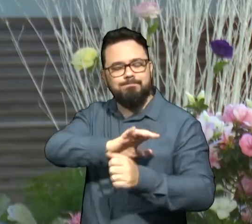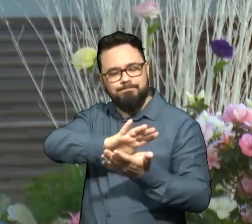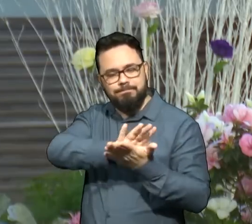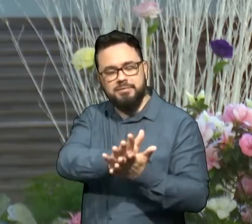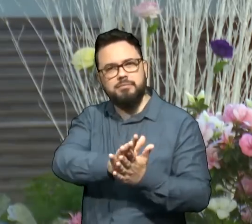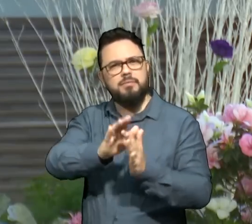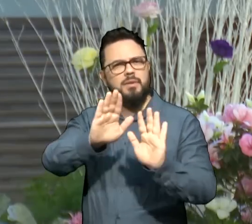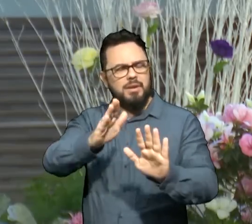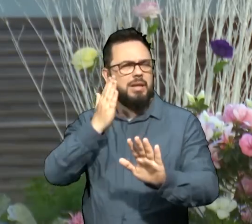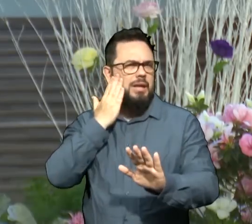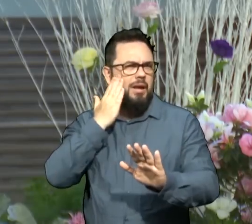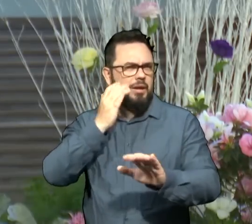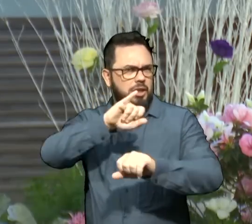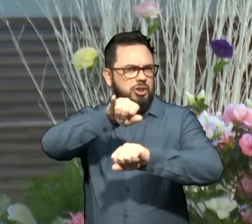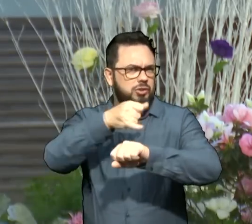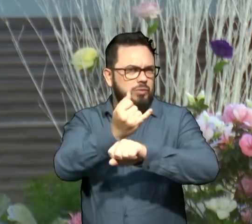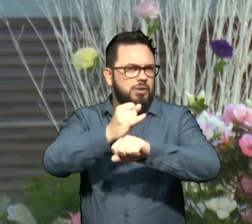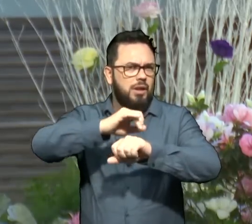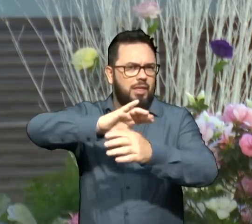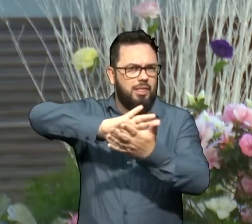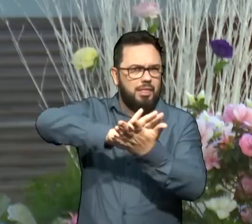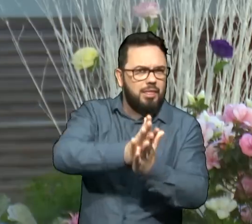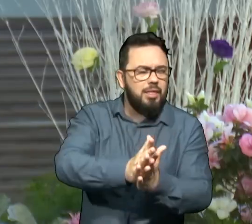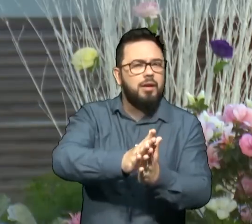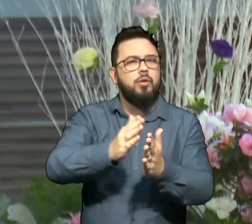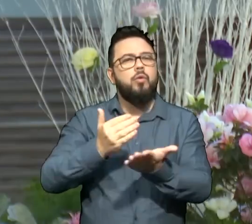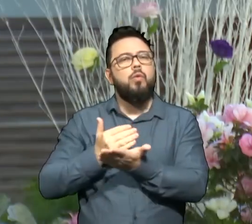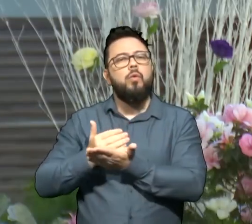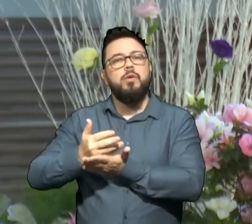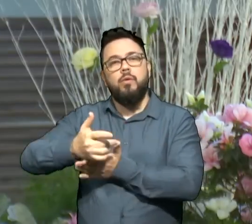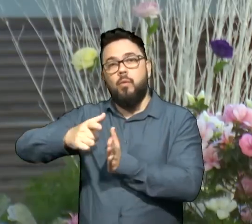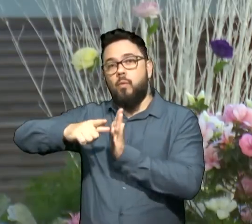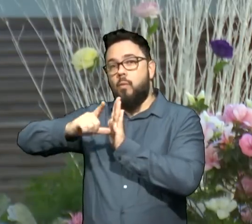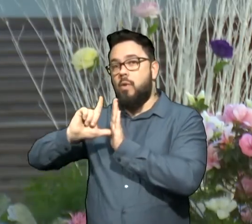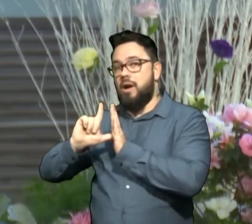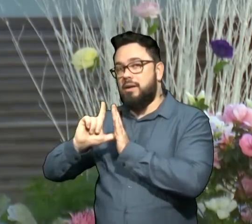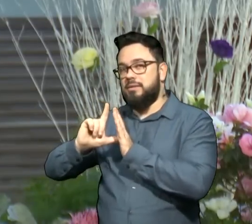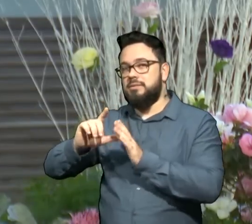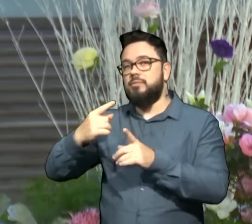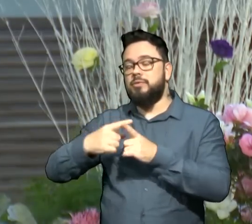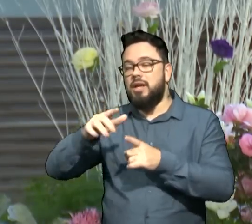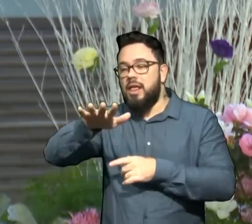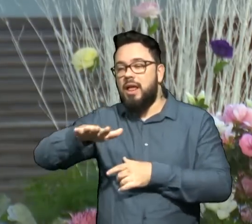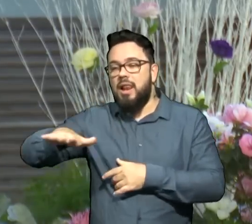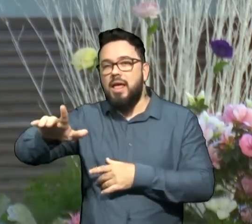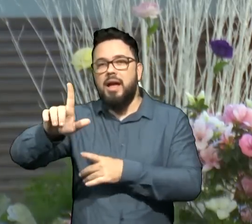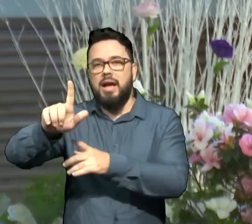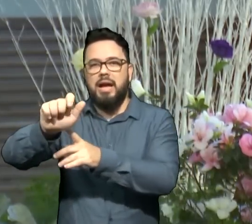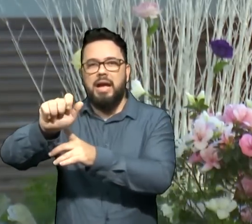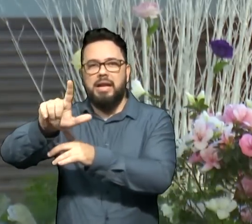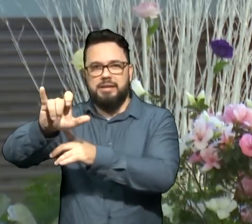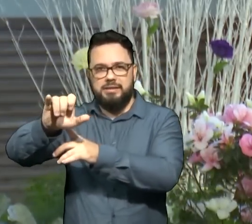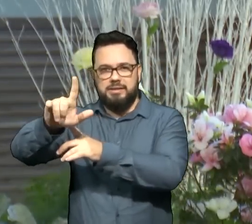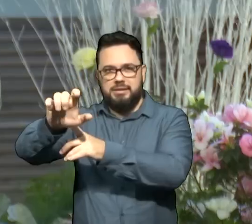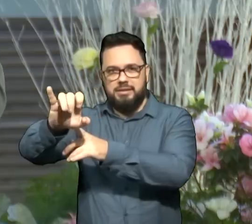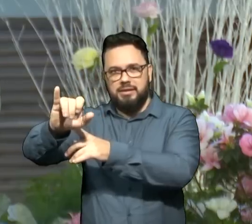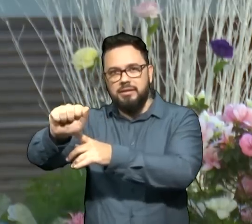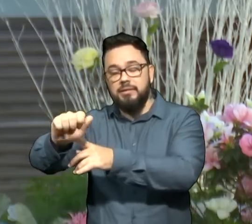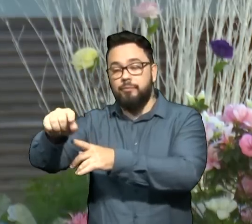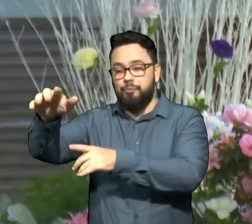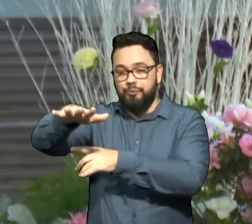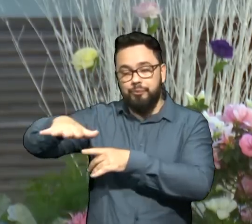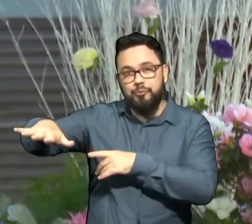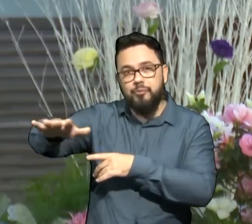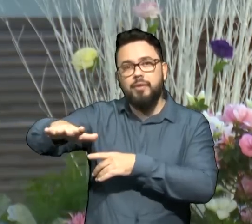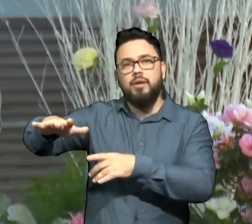destruição de Jerusalém começou por causa das revoltas que havia na Galileia aqueles que levantaram a Segunda